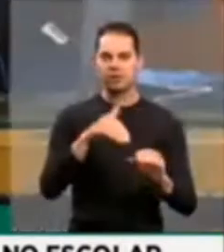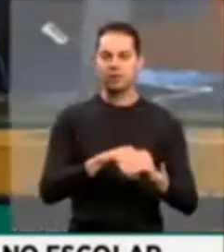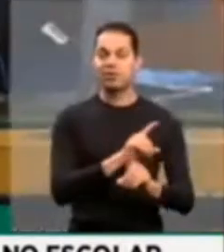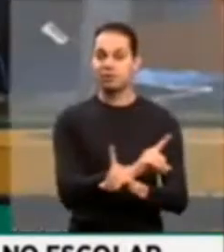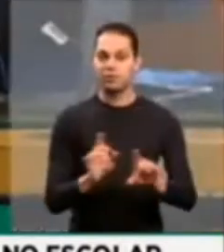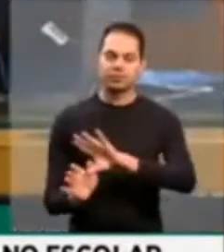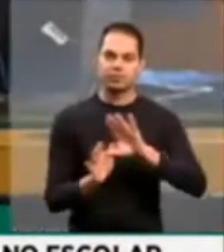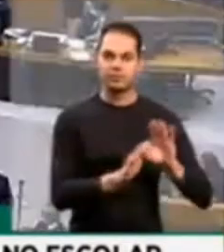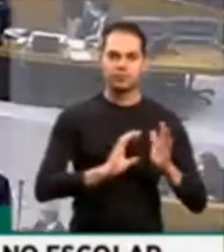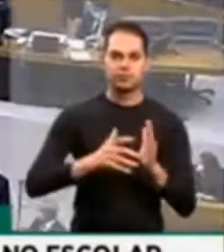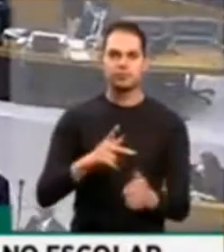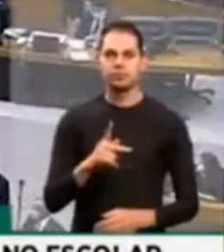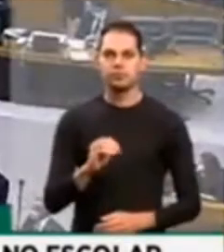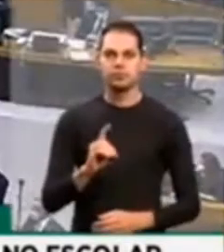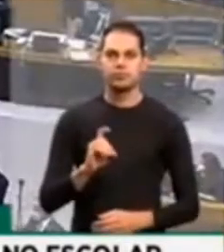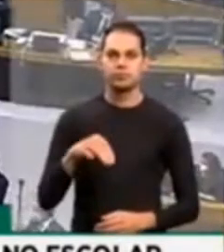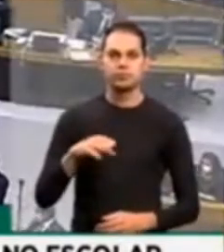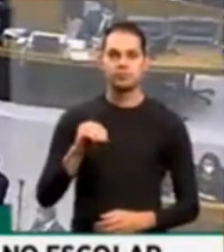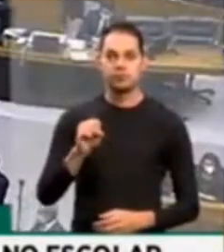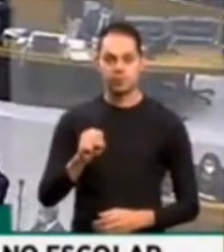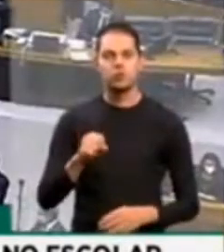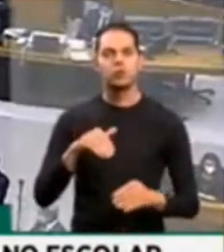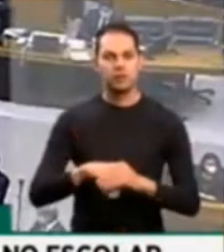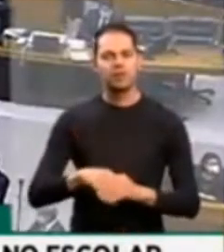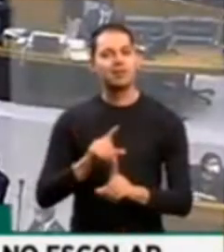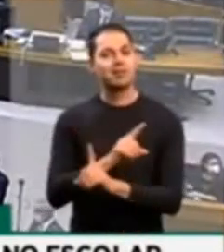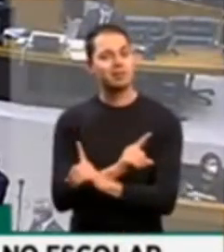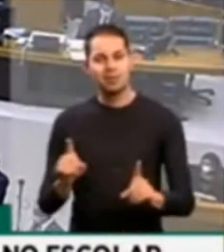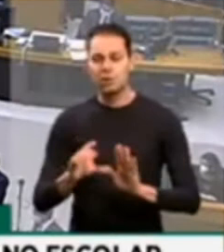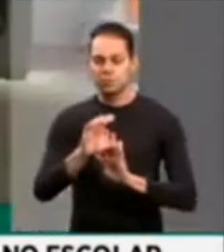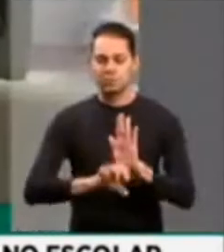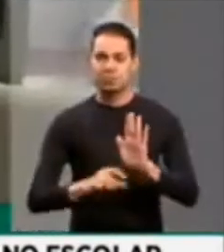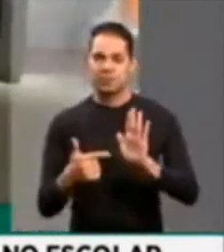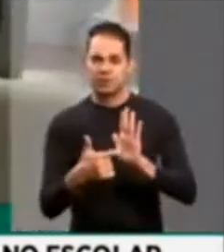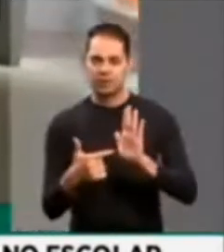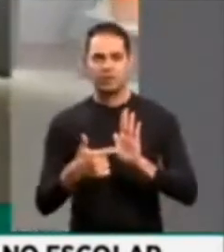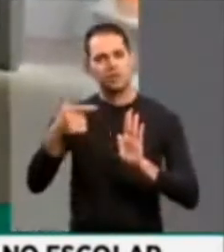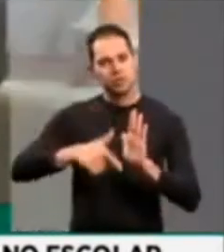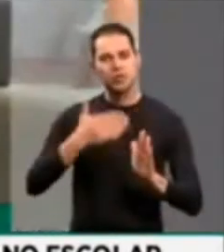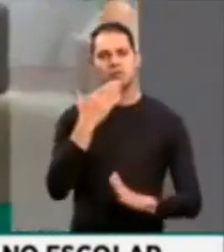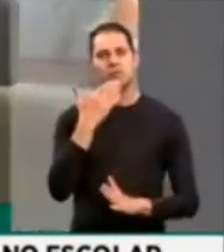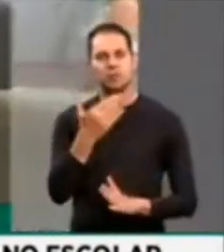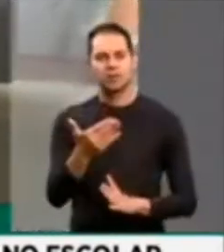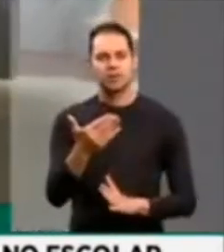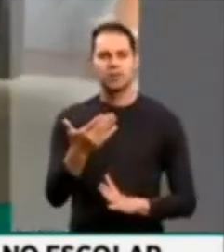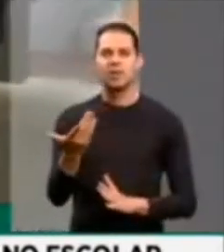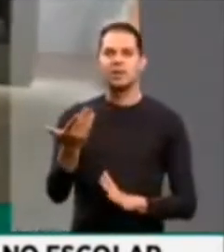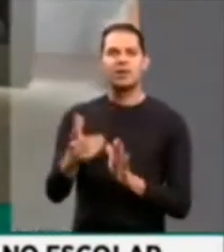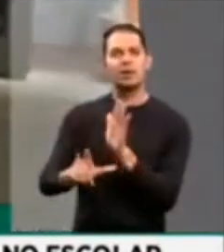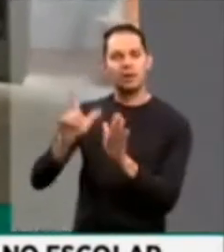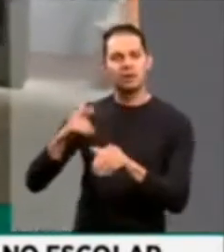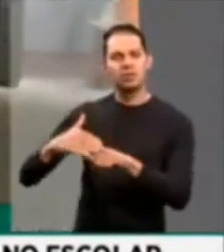Vota não. Podemos. Podemos votar não a emenda, senhor presidente, e faz mais uma vez esse apelo, haja vista que já